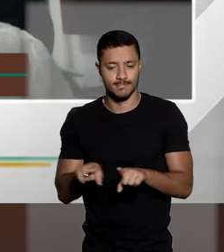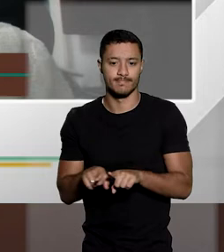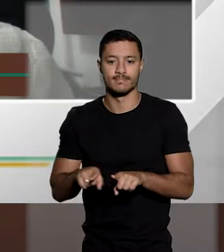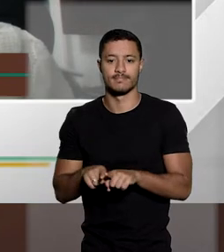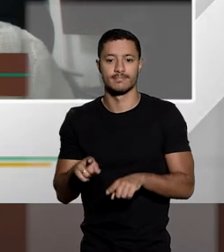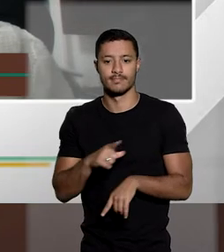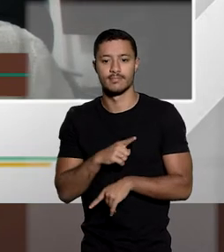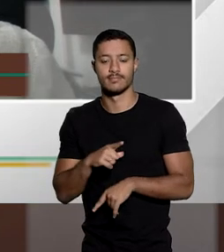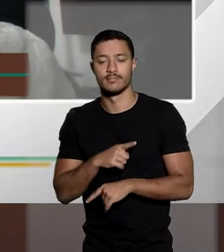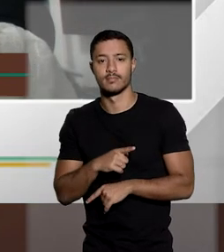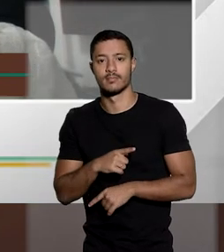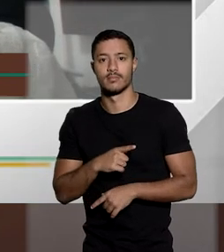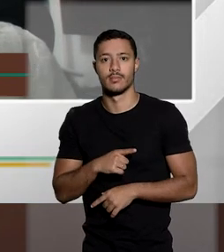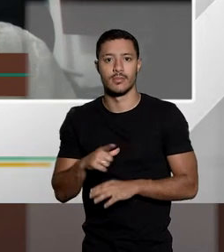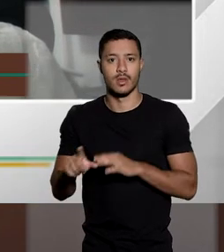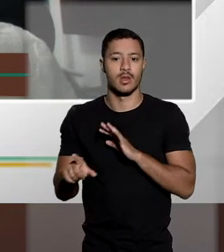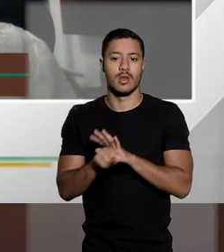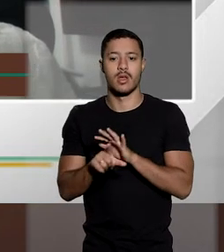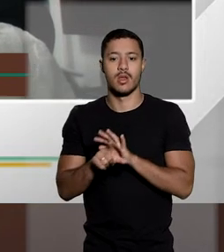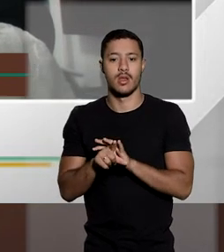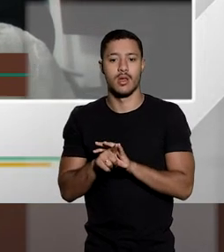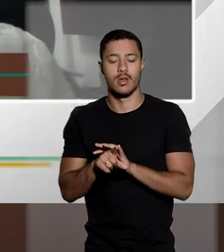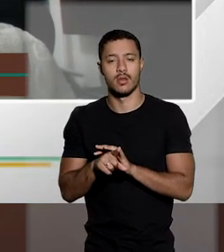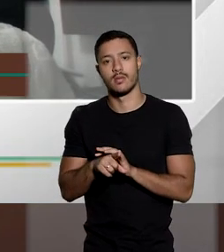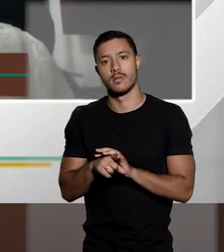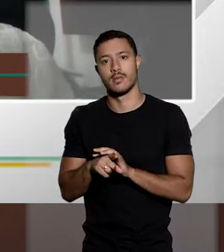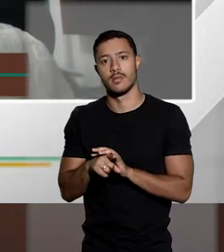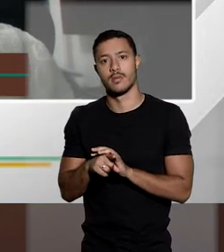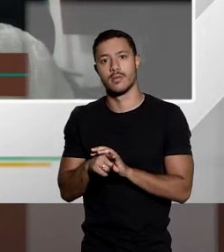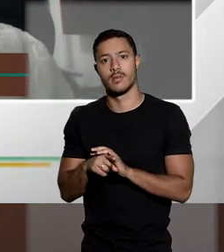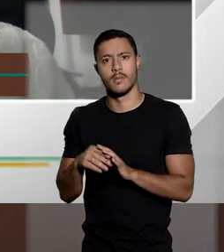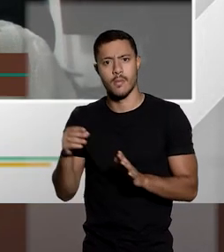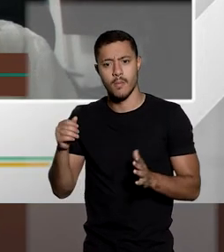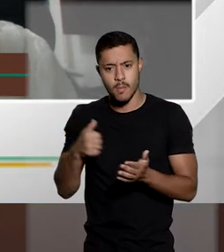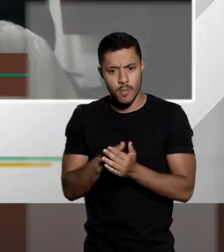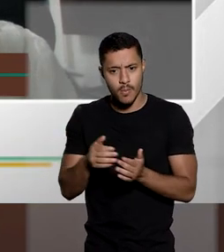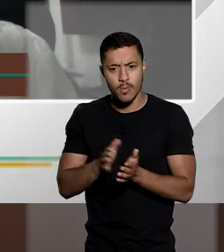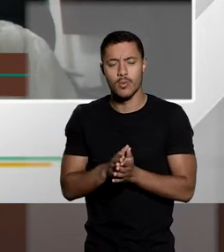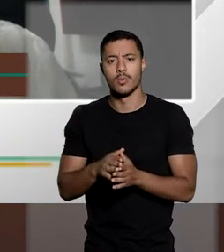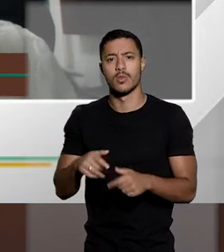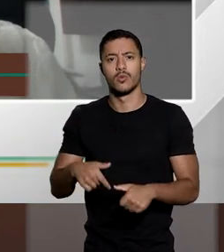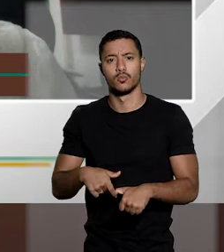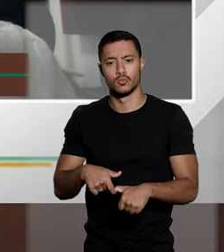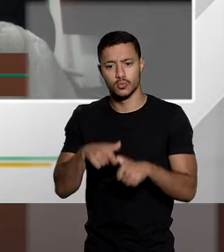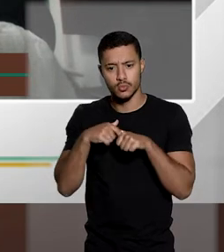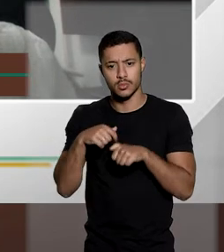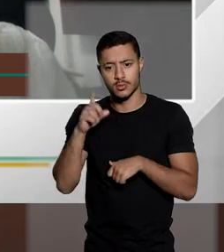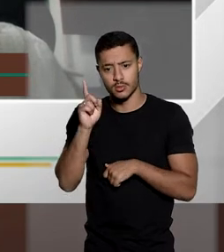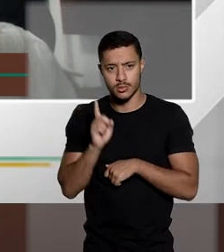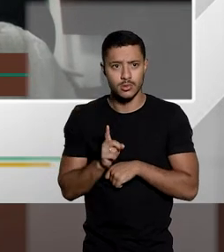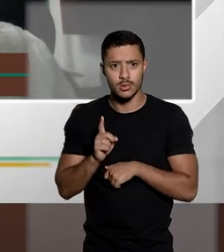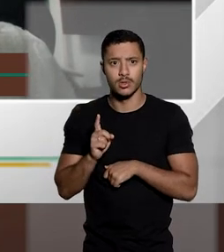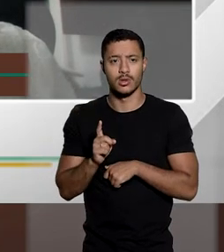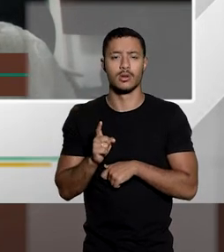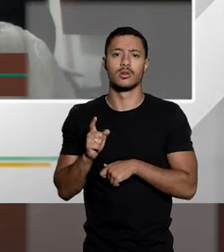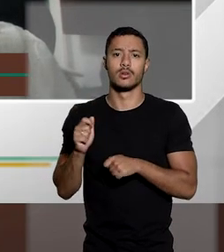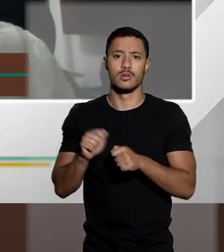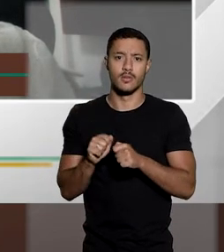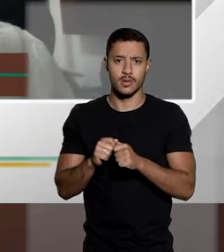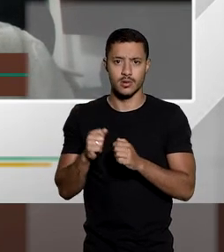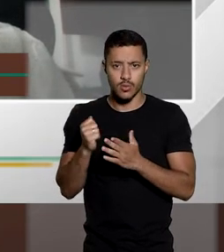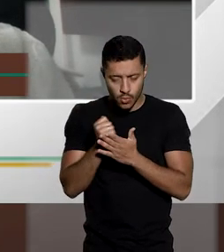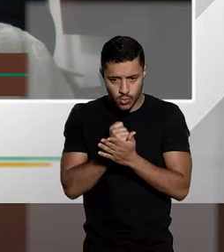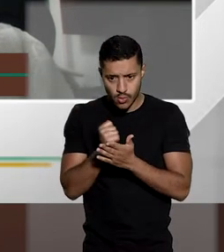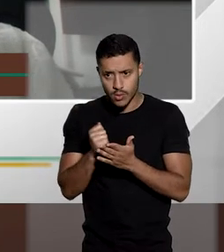sanções previstas na Lei de Licitações, advertência, multa, suspensão do direito de licitar ou contratar